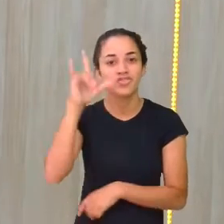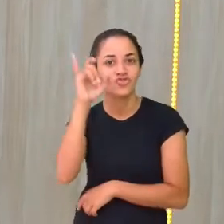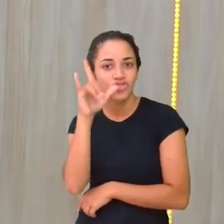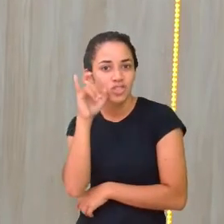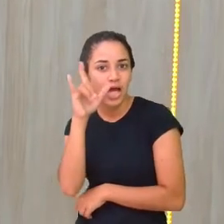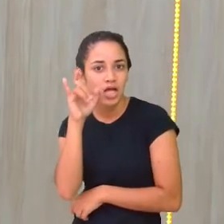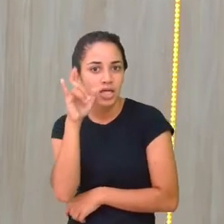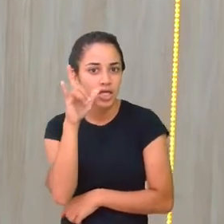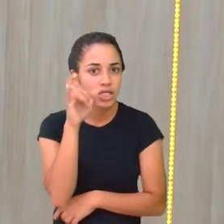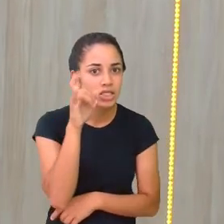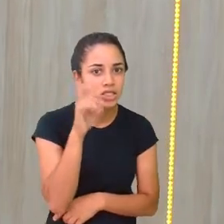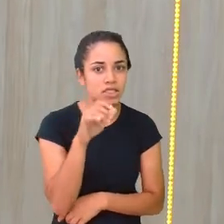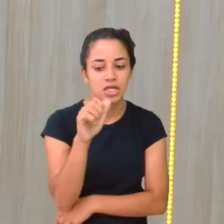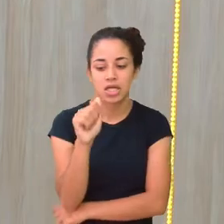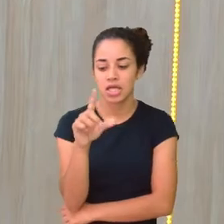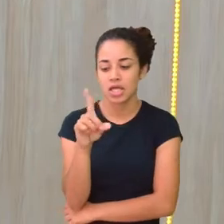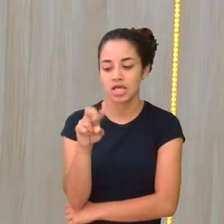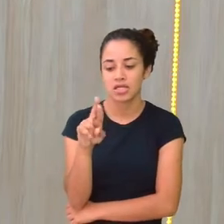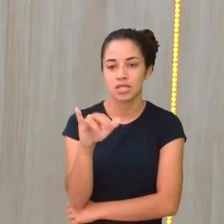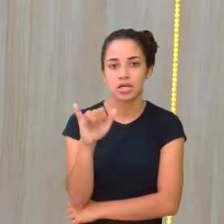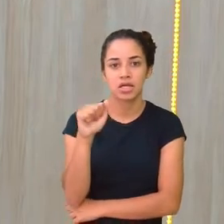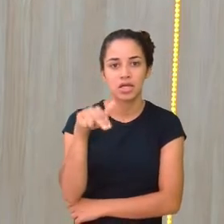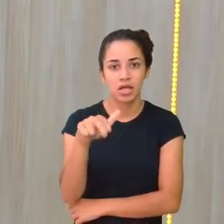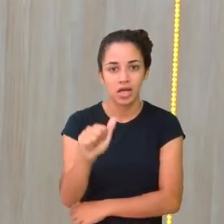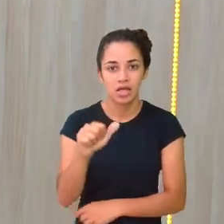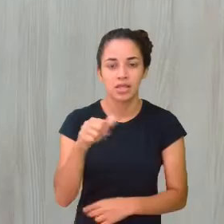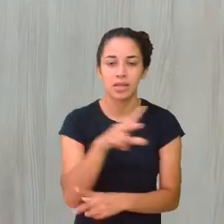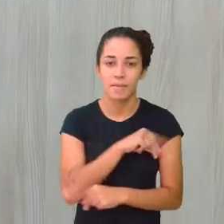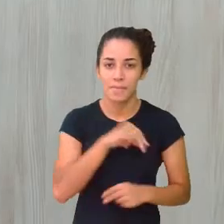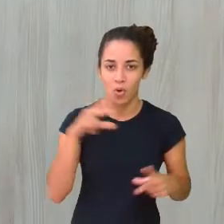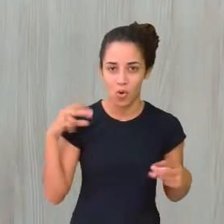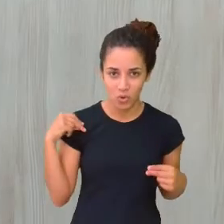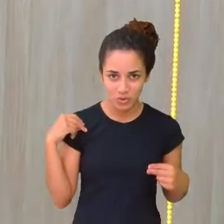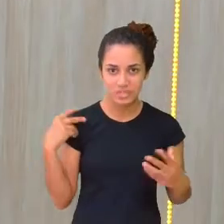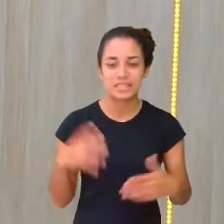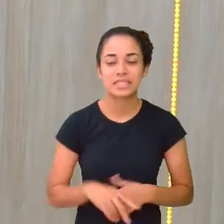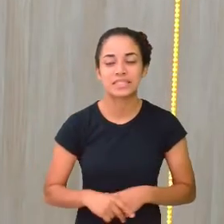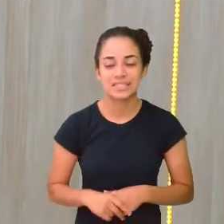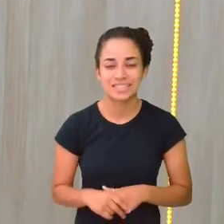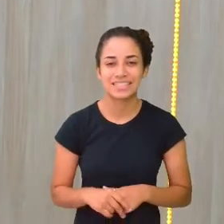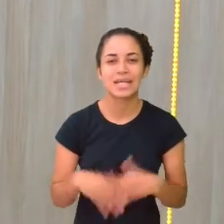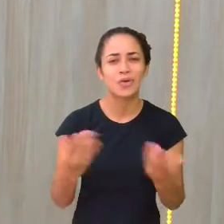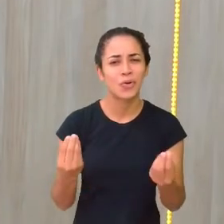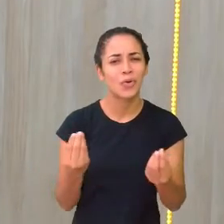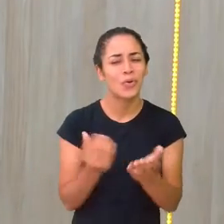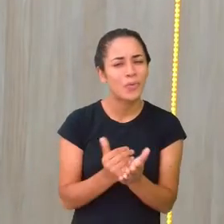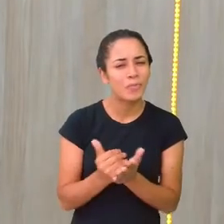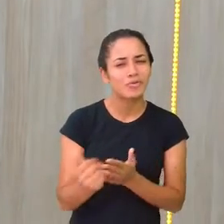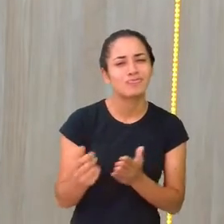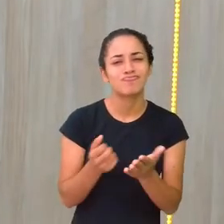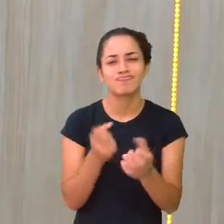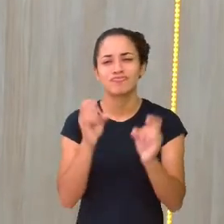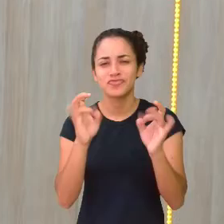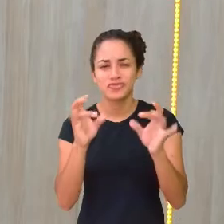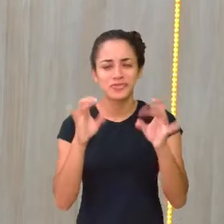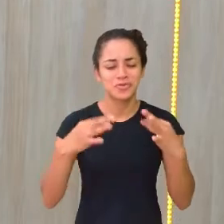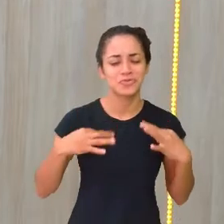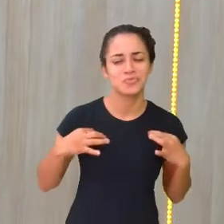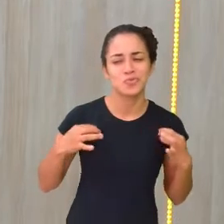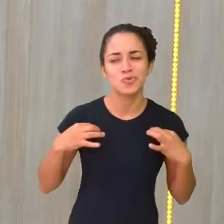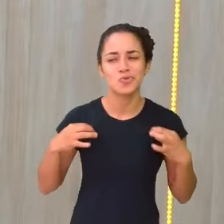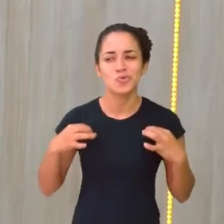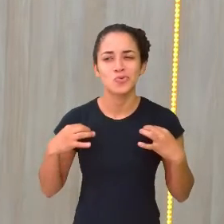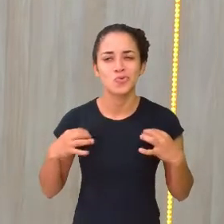né? Olha só, Adriana Modas. Eita, aí ela começa a vender lá, né? Sua